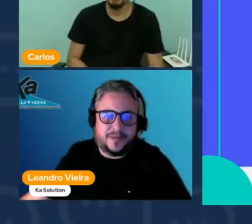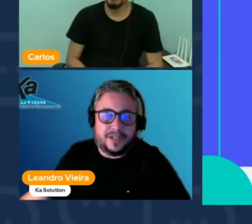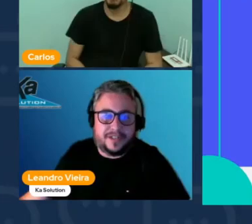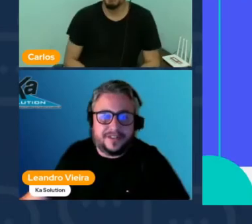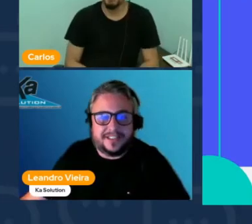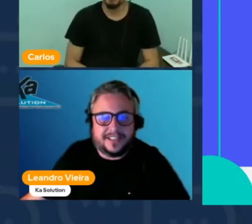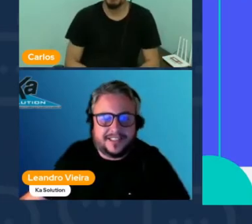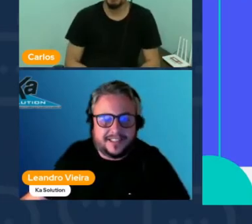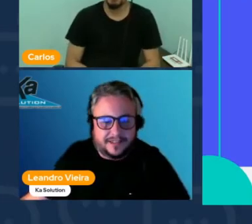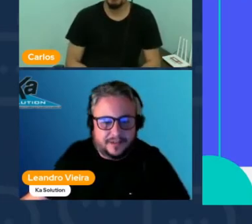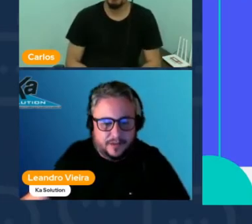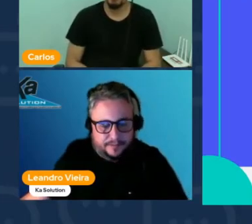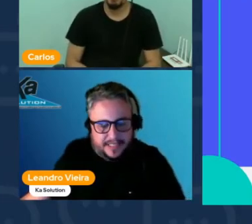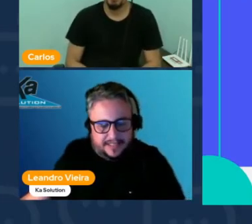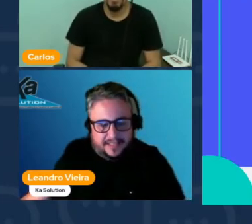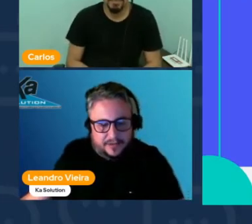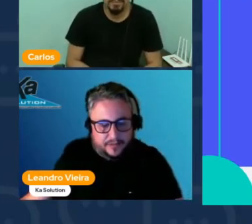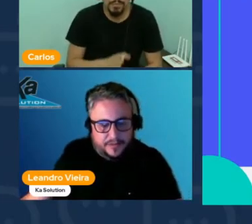Tá no mudo aí, hein?